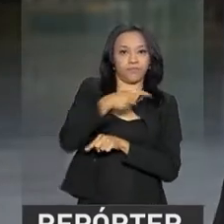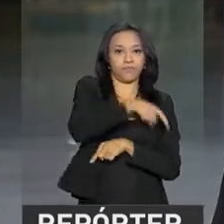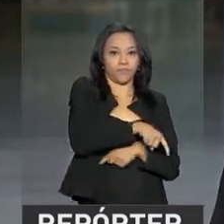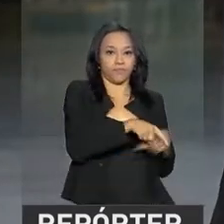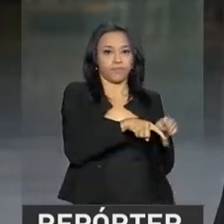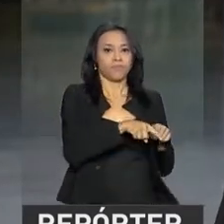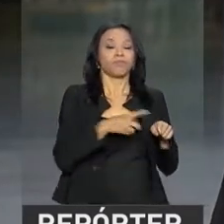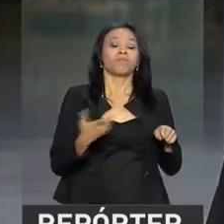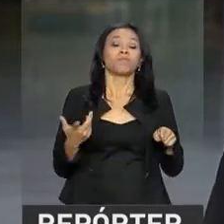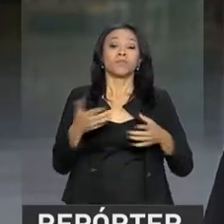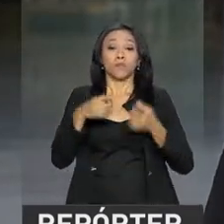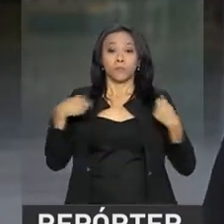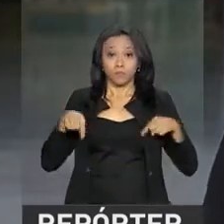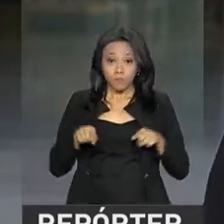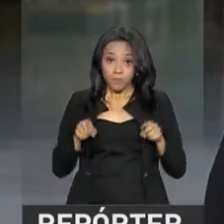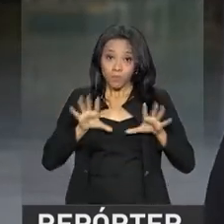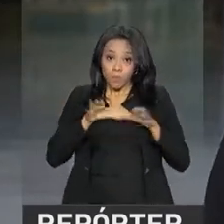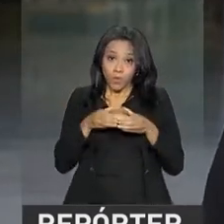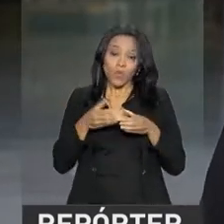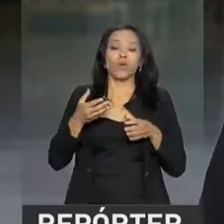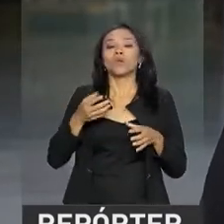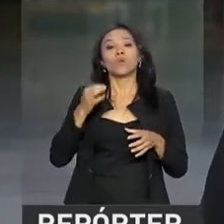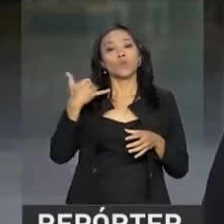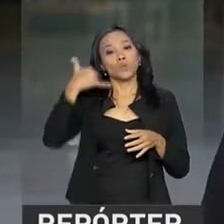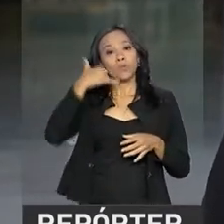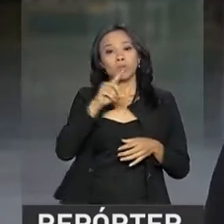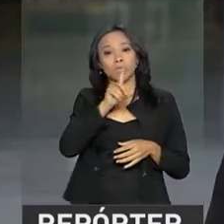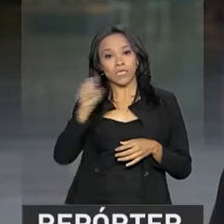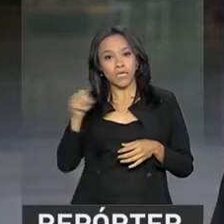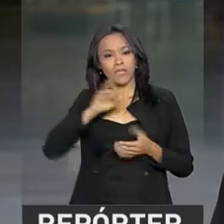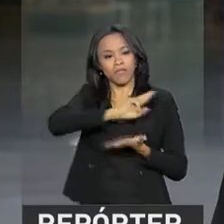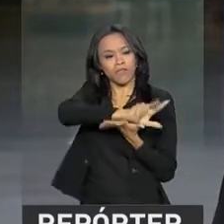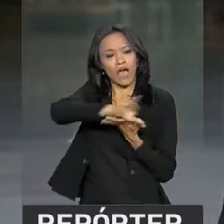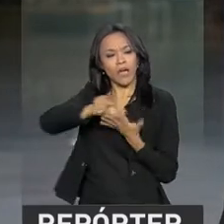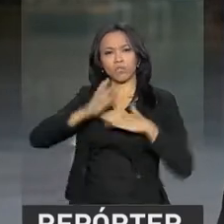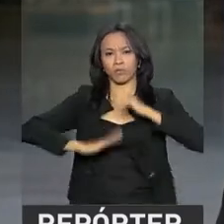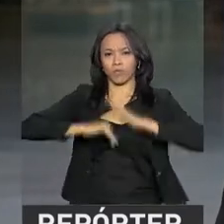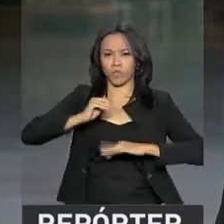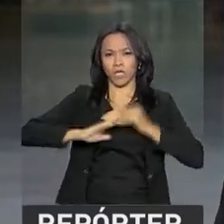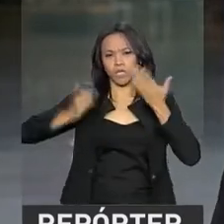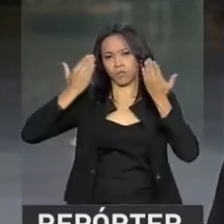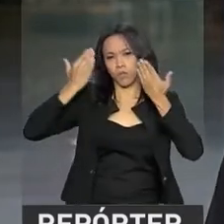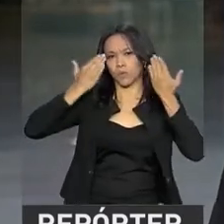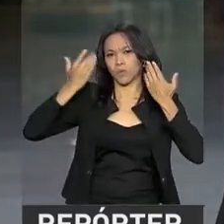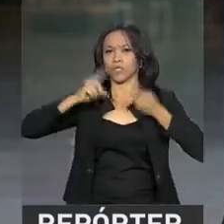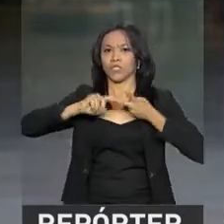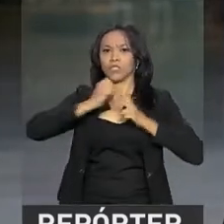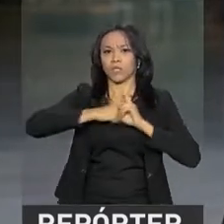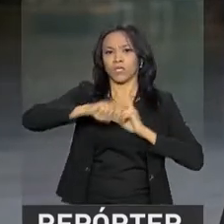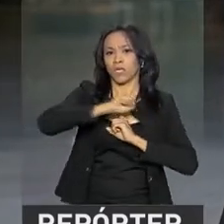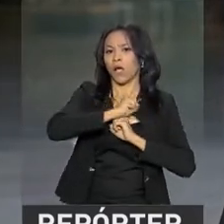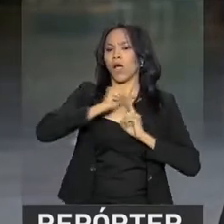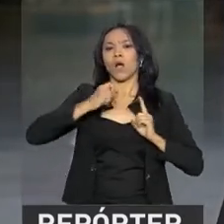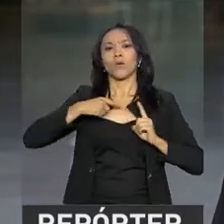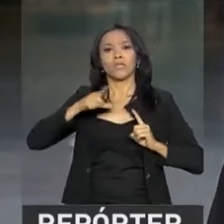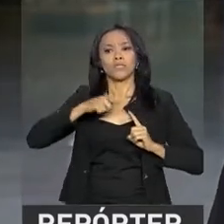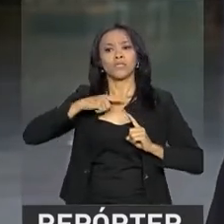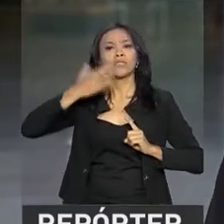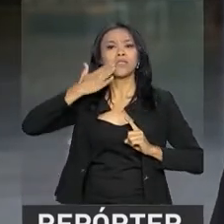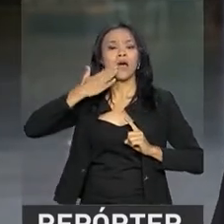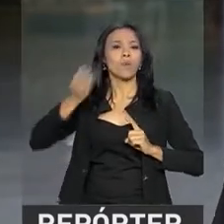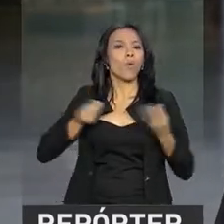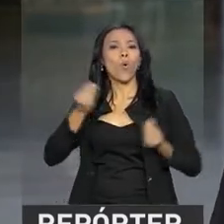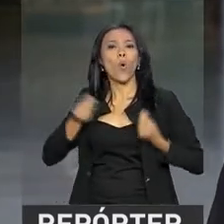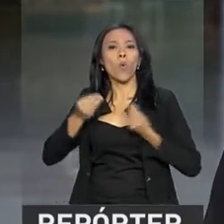por um conjunto de profissionais com um capacitação na área de assistência social psicologia que tem sensibilidade para acolher o